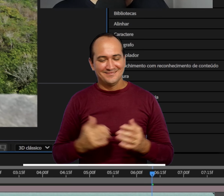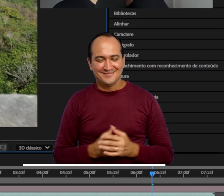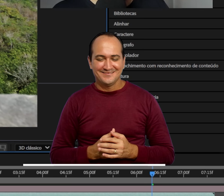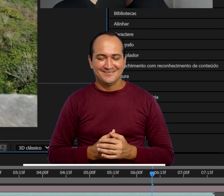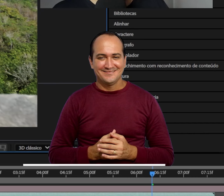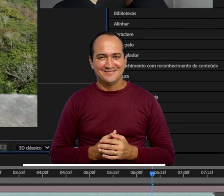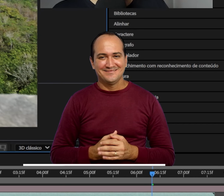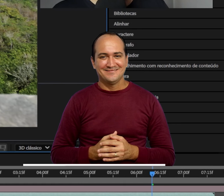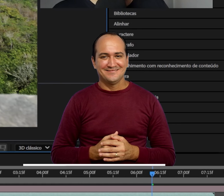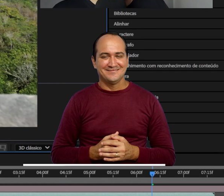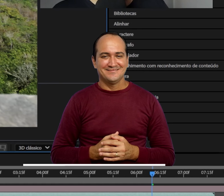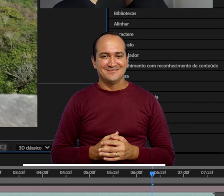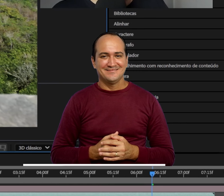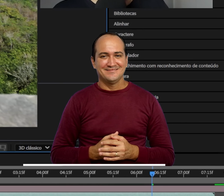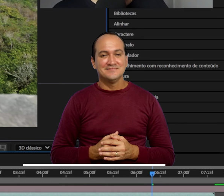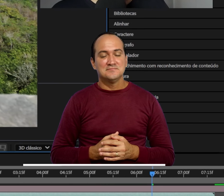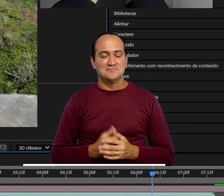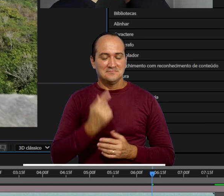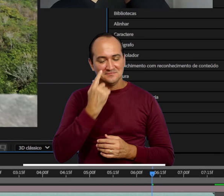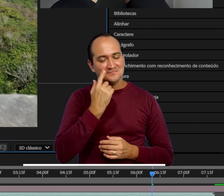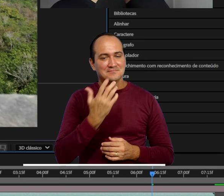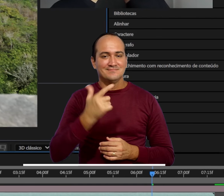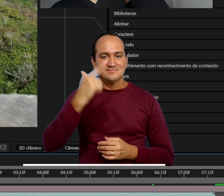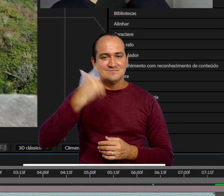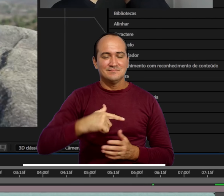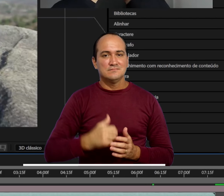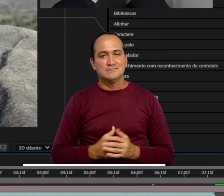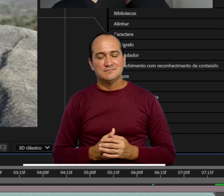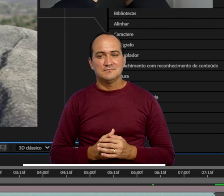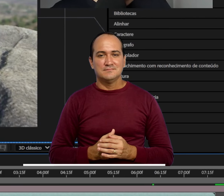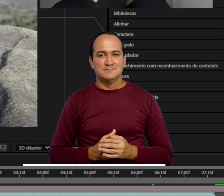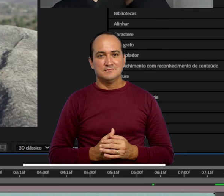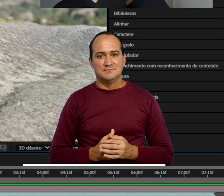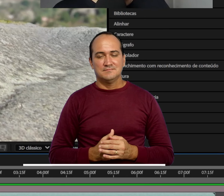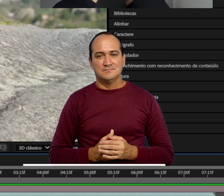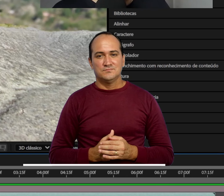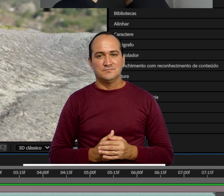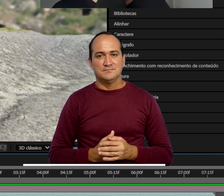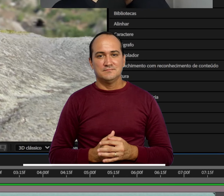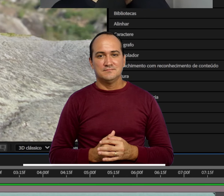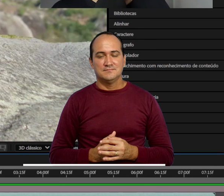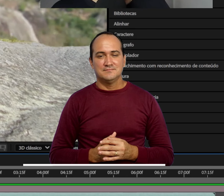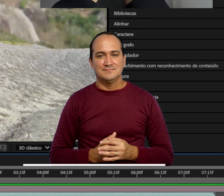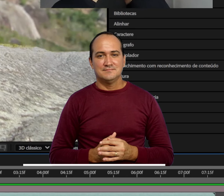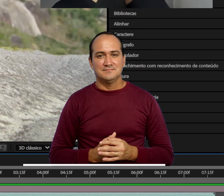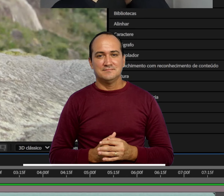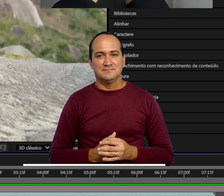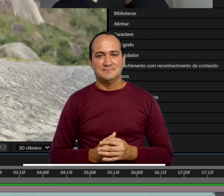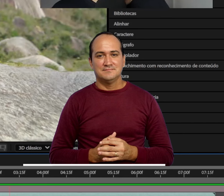cortou. Ó, tudo bem. Então, vamos lá, ver novamente, tá?